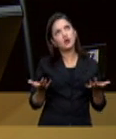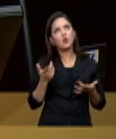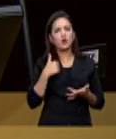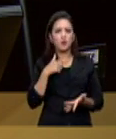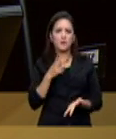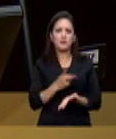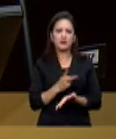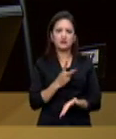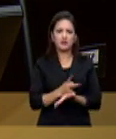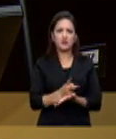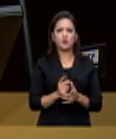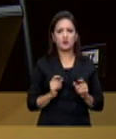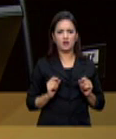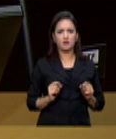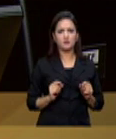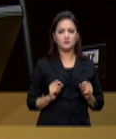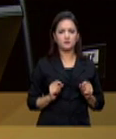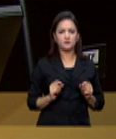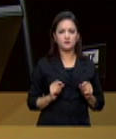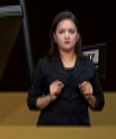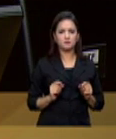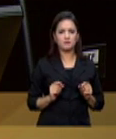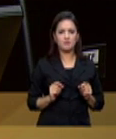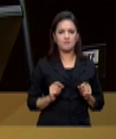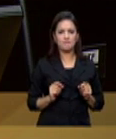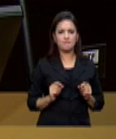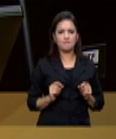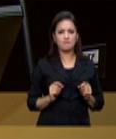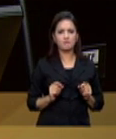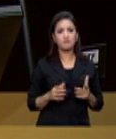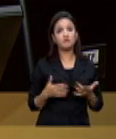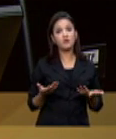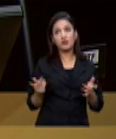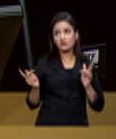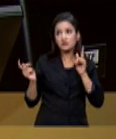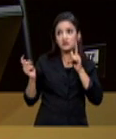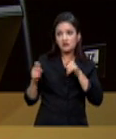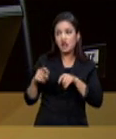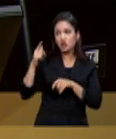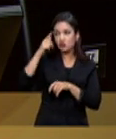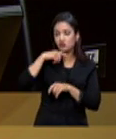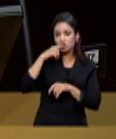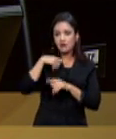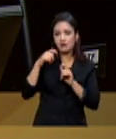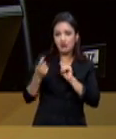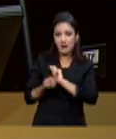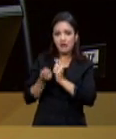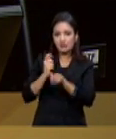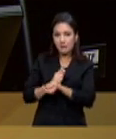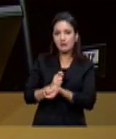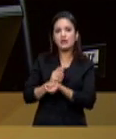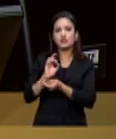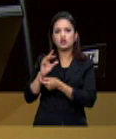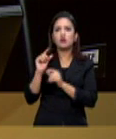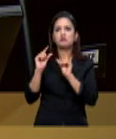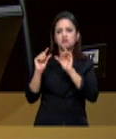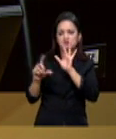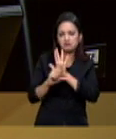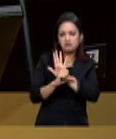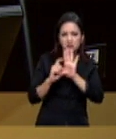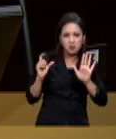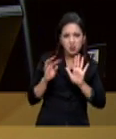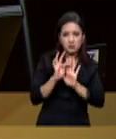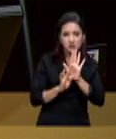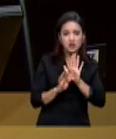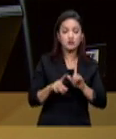teria dificuldade de acompanhar o voto do ministro Gilmar no sentido de adaptar apenas a parte dispositiva, porque quanto aos fundamentos, ponho-me